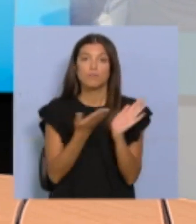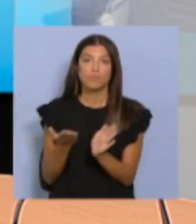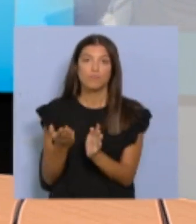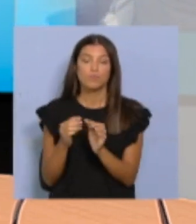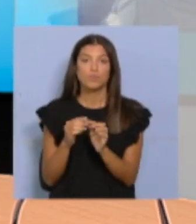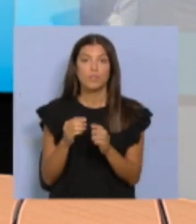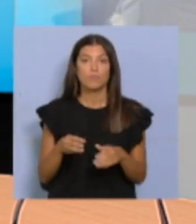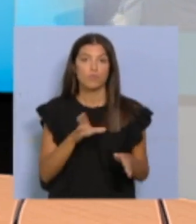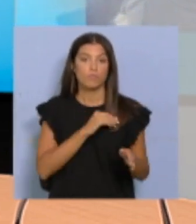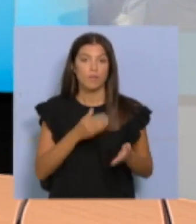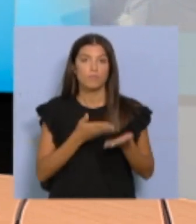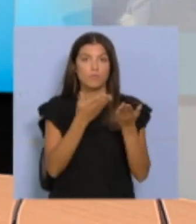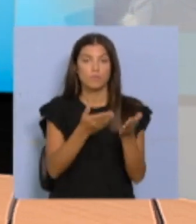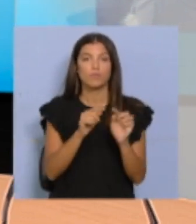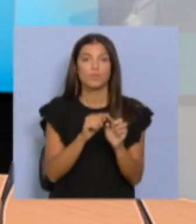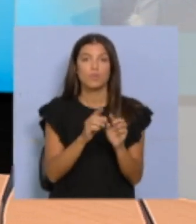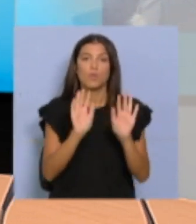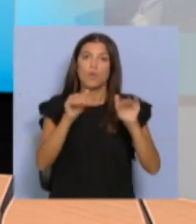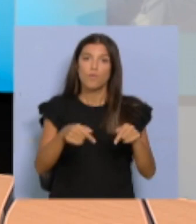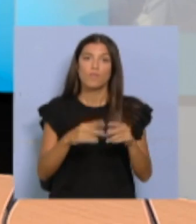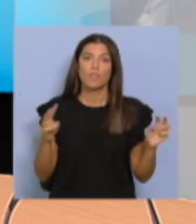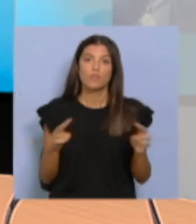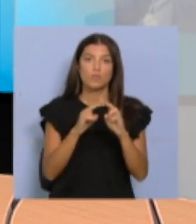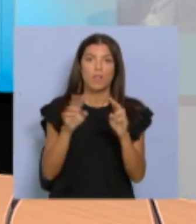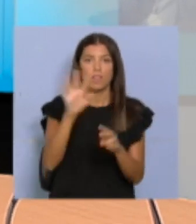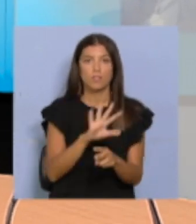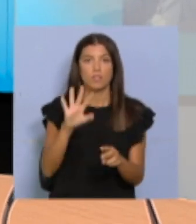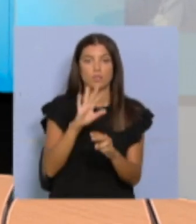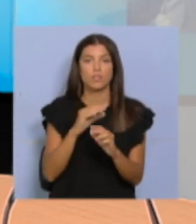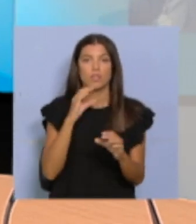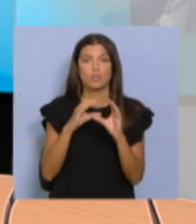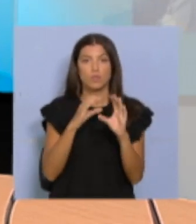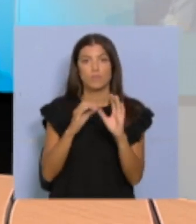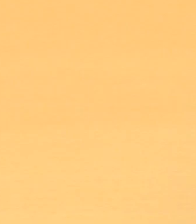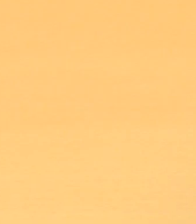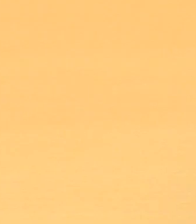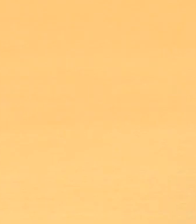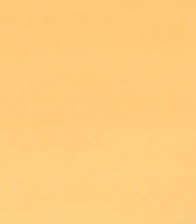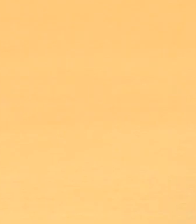Dom Manuel Falcão no encerramento das Jornadas Nacionais de Comunicação Social.